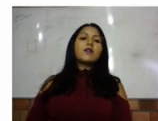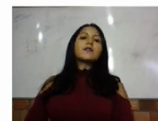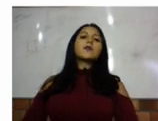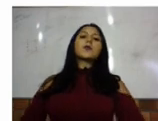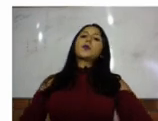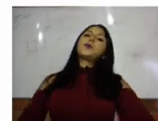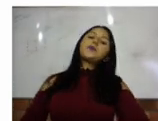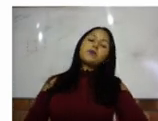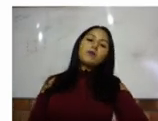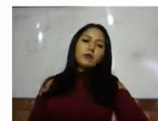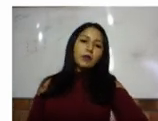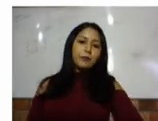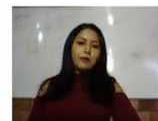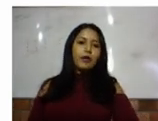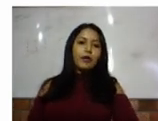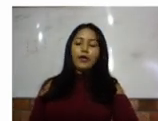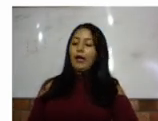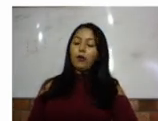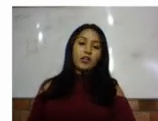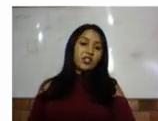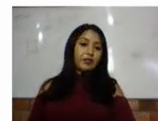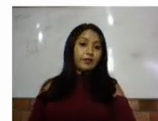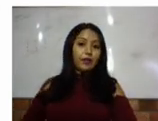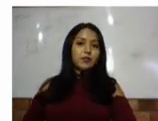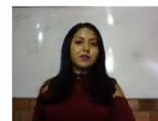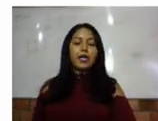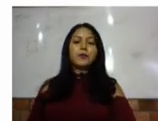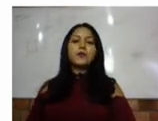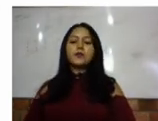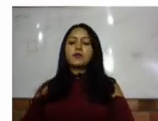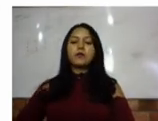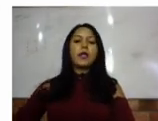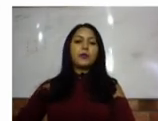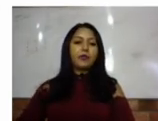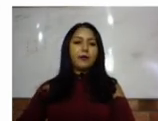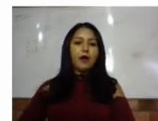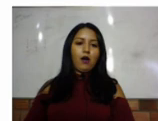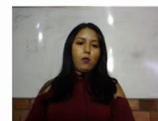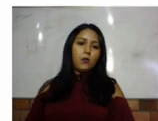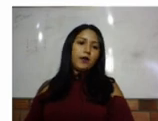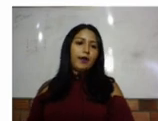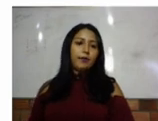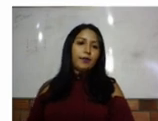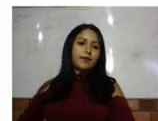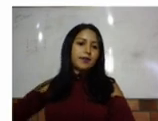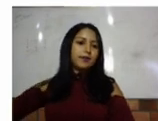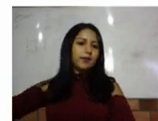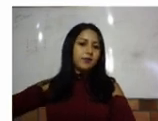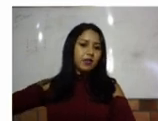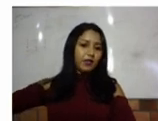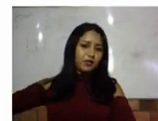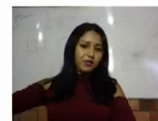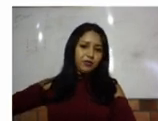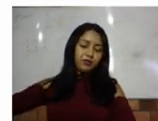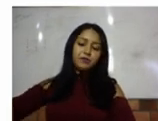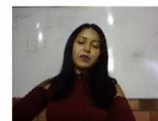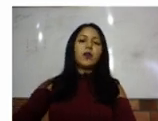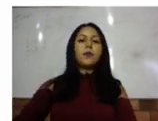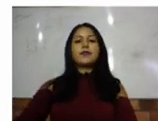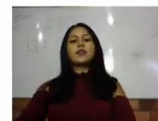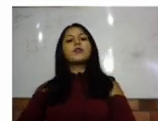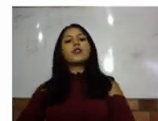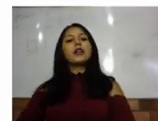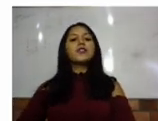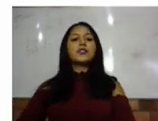se continuar no assunto e agora a gente vai tentar os verbos um tempo verbal ele presente do indicativo